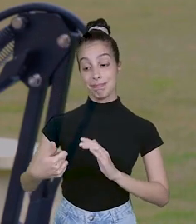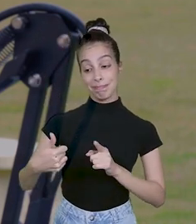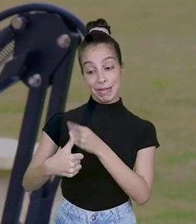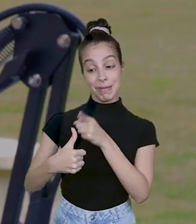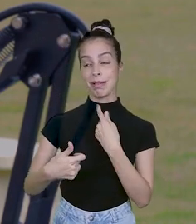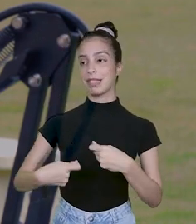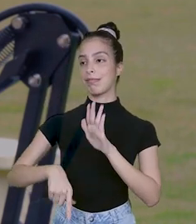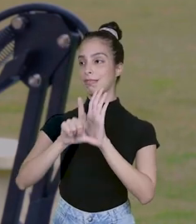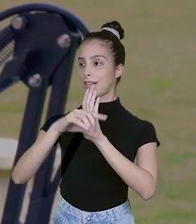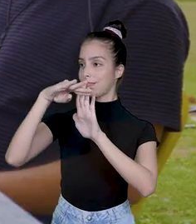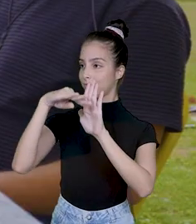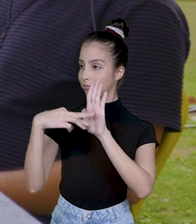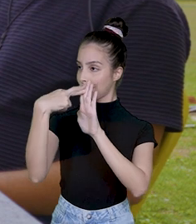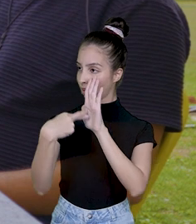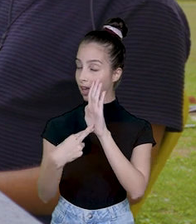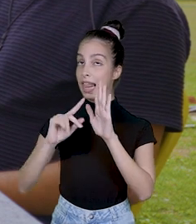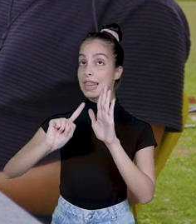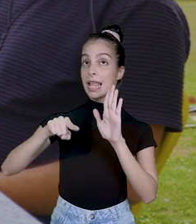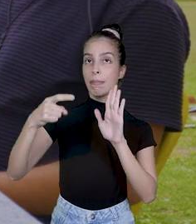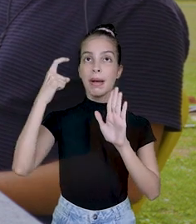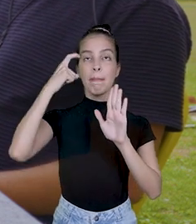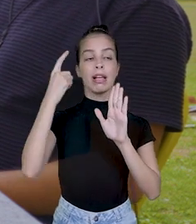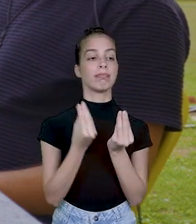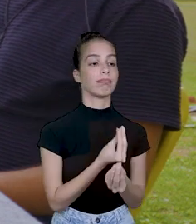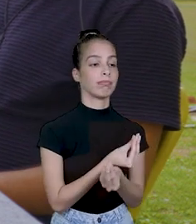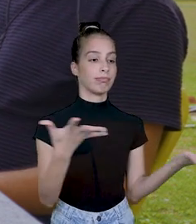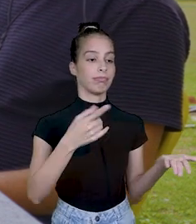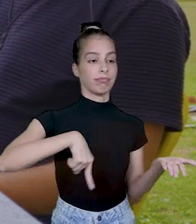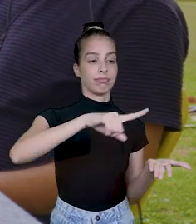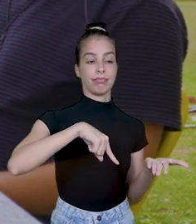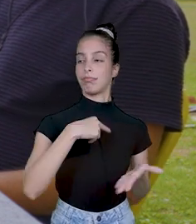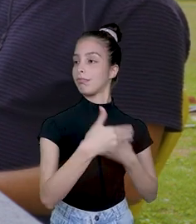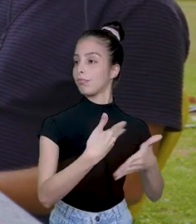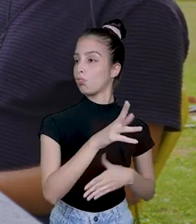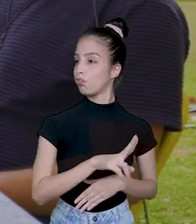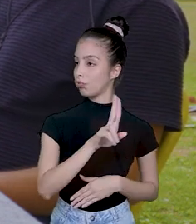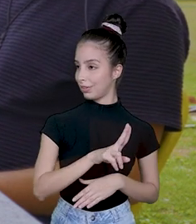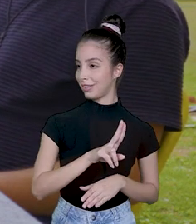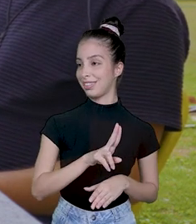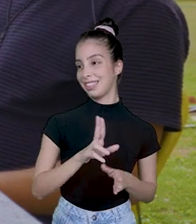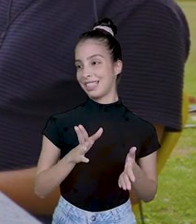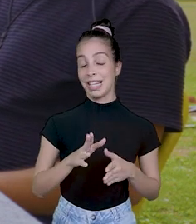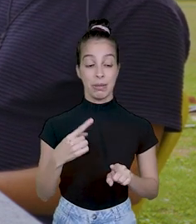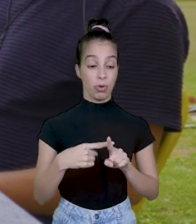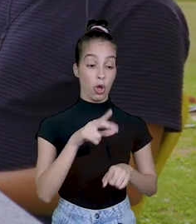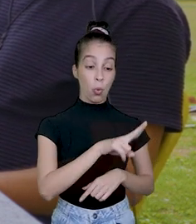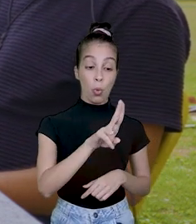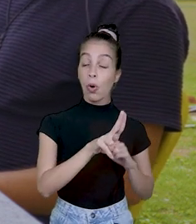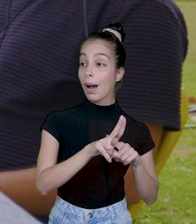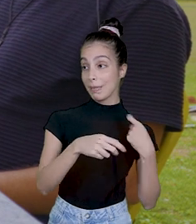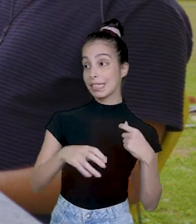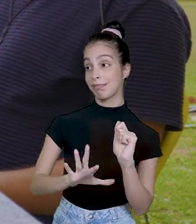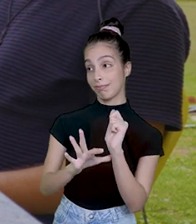e para depois se pensar aplicações enfim se viver eh isso se não plenamente mas com alguma